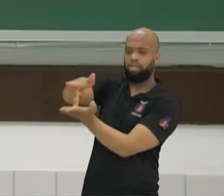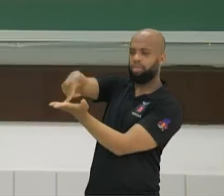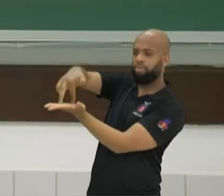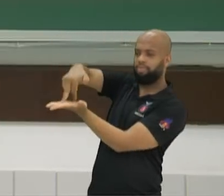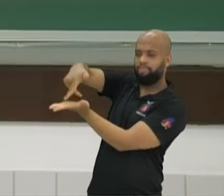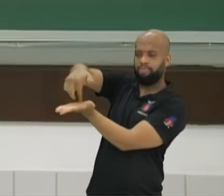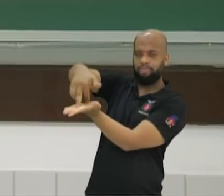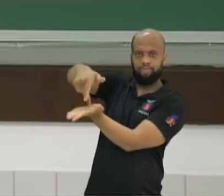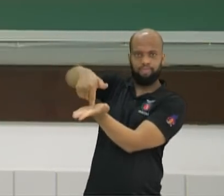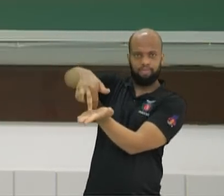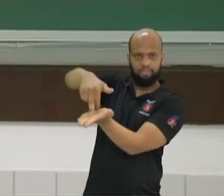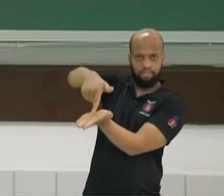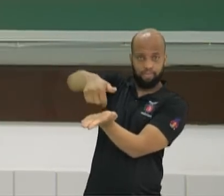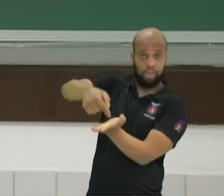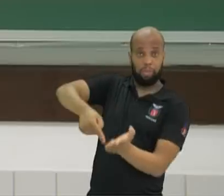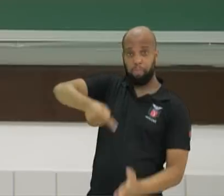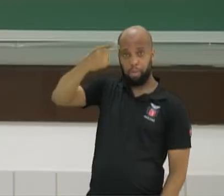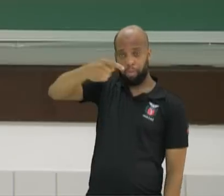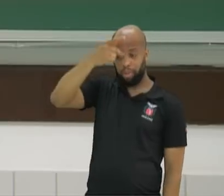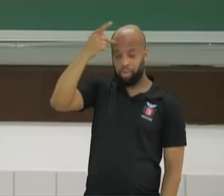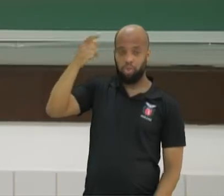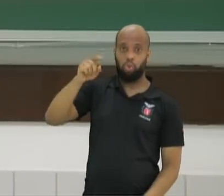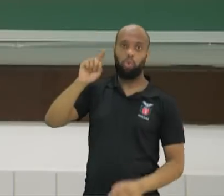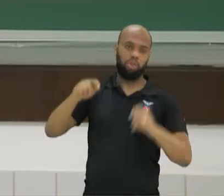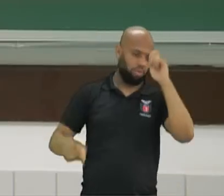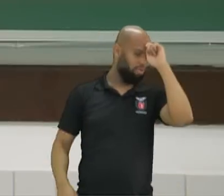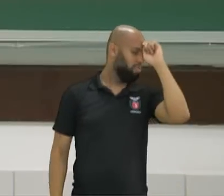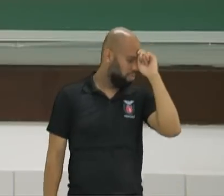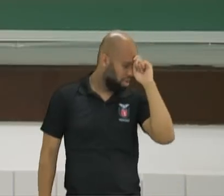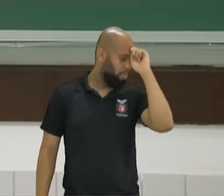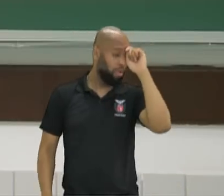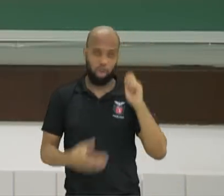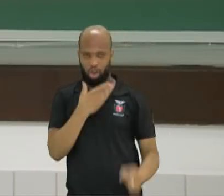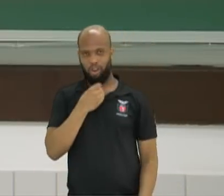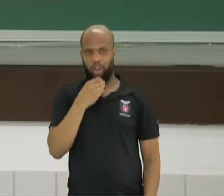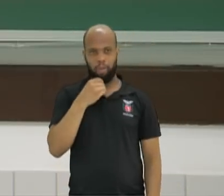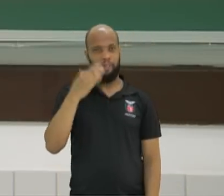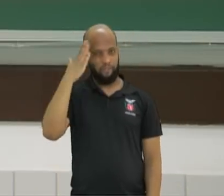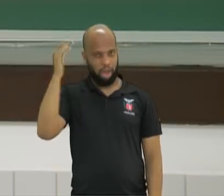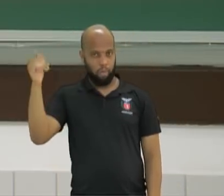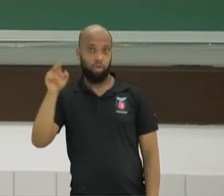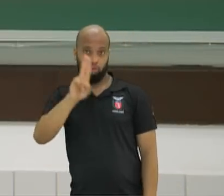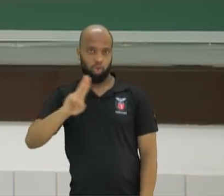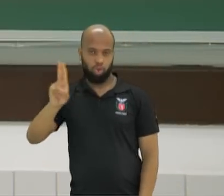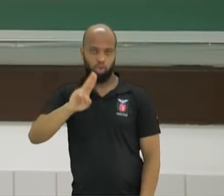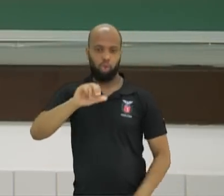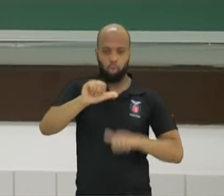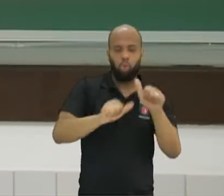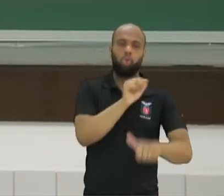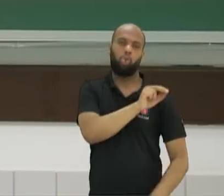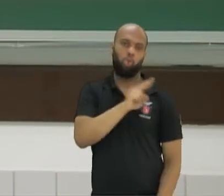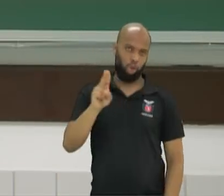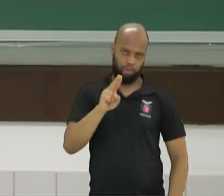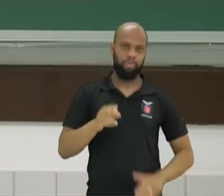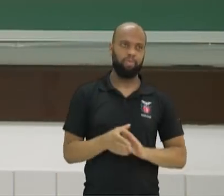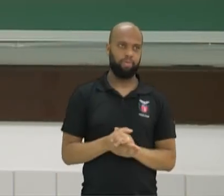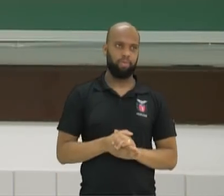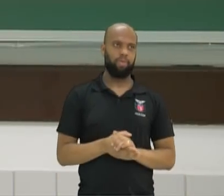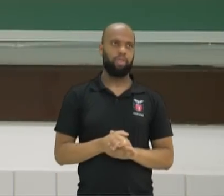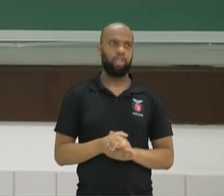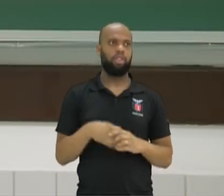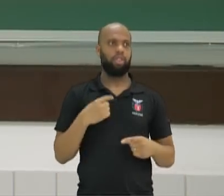trás, tá? O passo que o Michael Jackson depois renomeou para Moonwalker, né? É